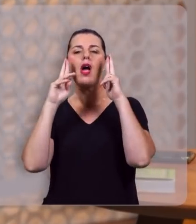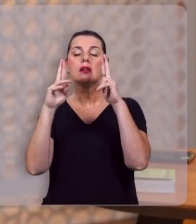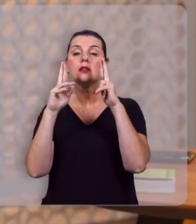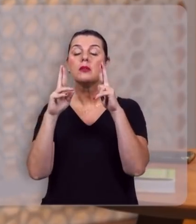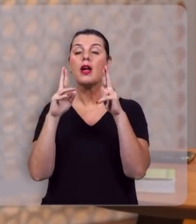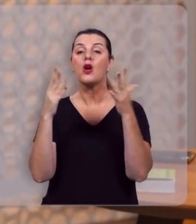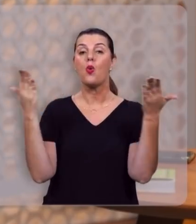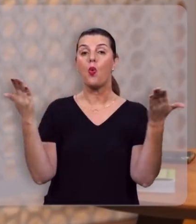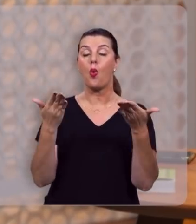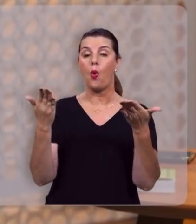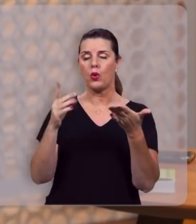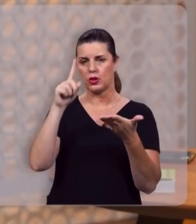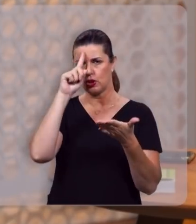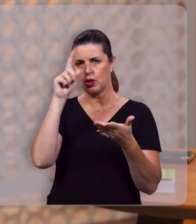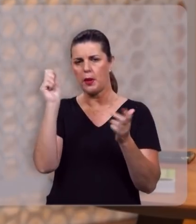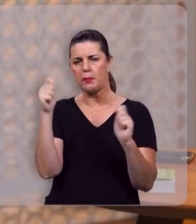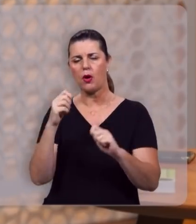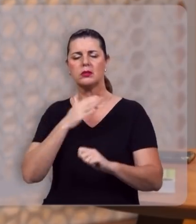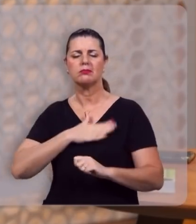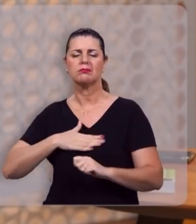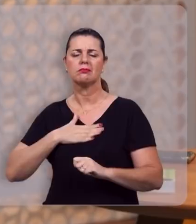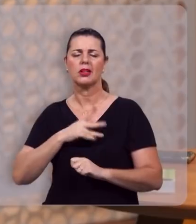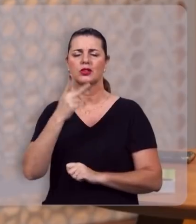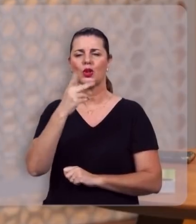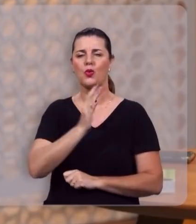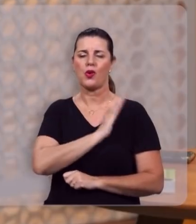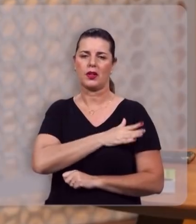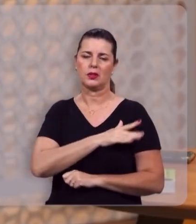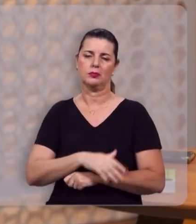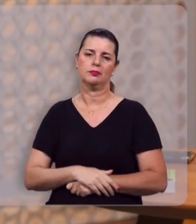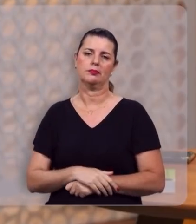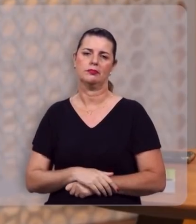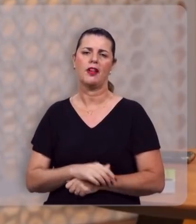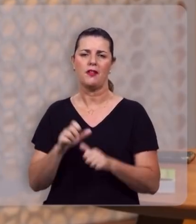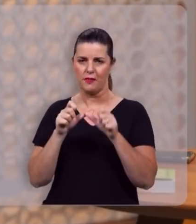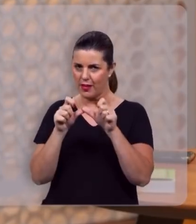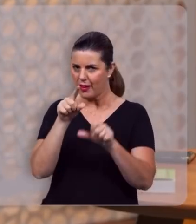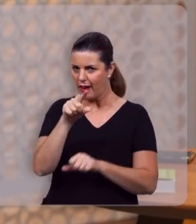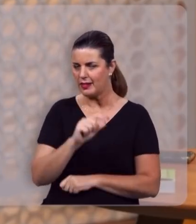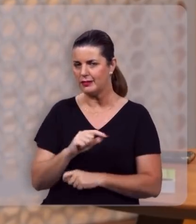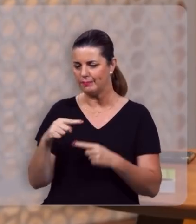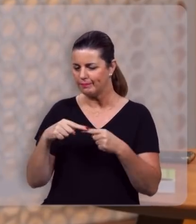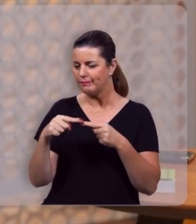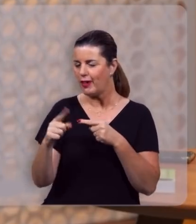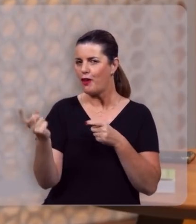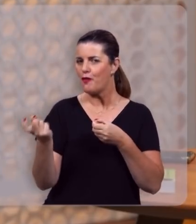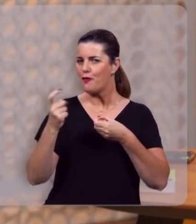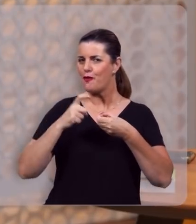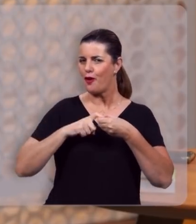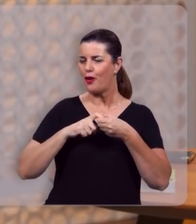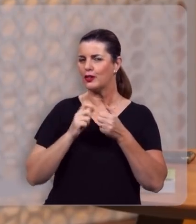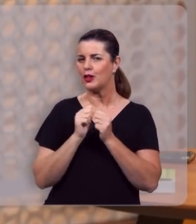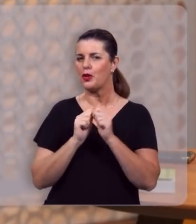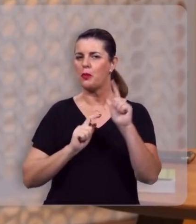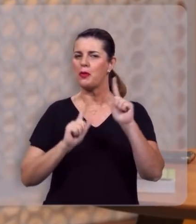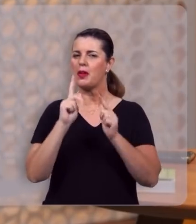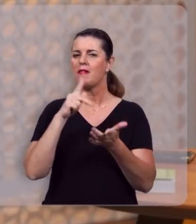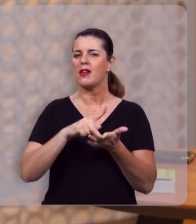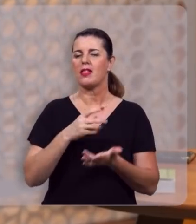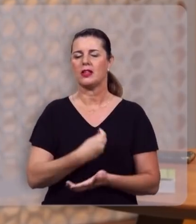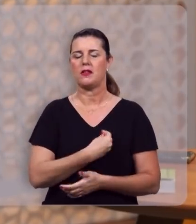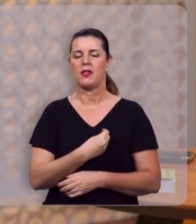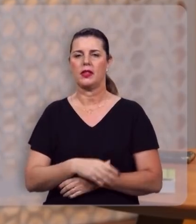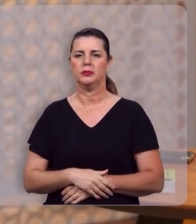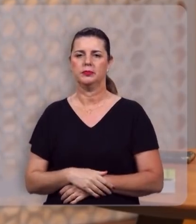possa trazer, no dia de hoje, conforto e alento ao seu coração. Não sai daí não. Daqui a pouquinho a gente volta com o